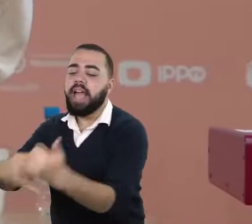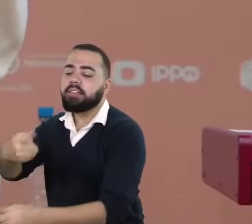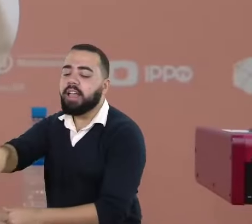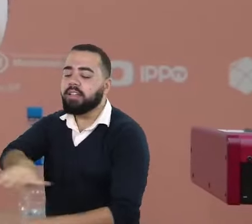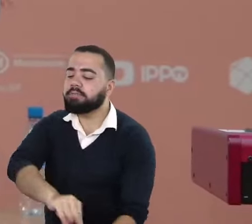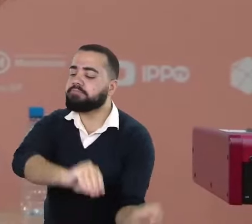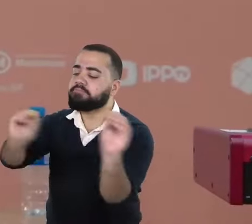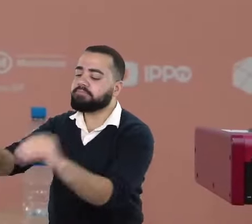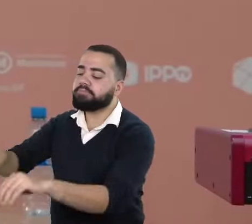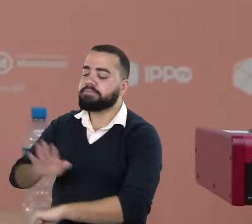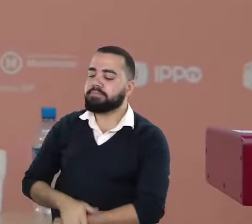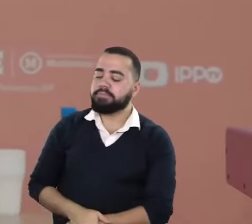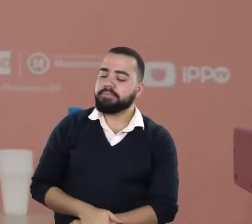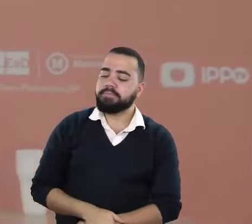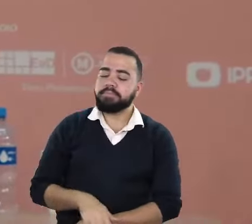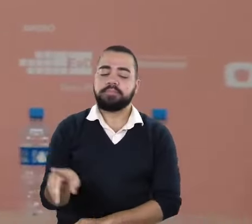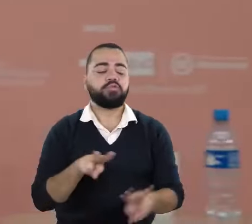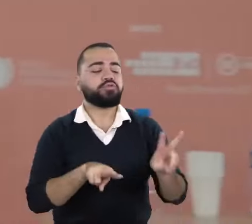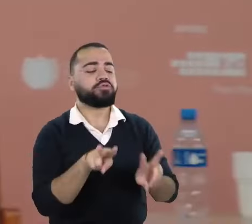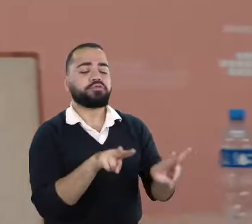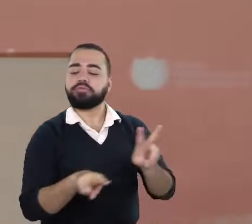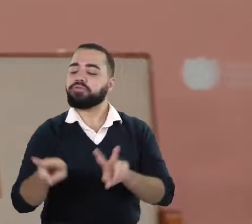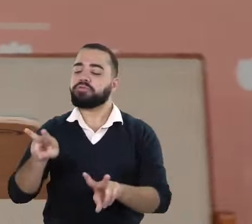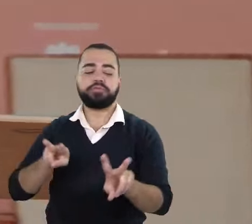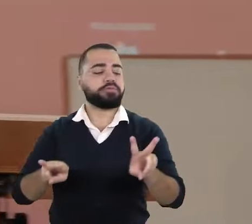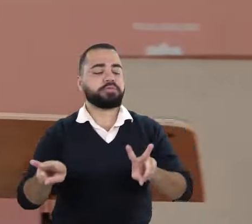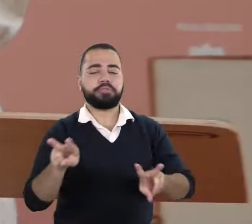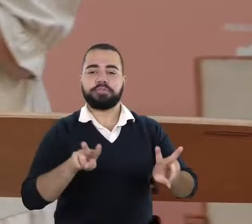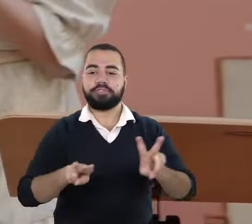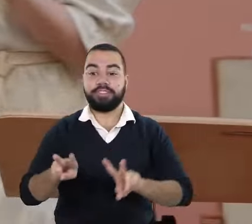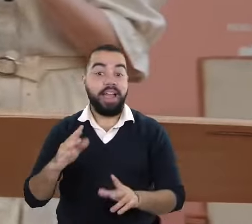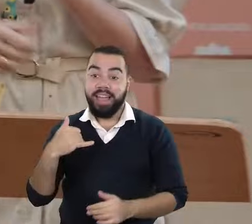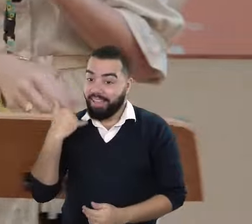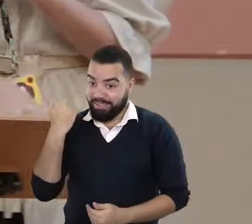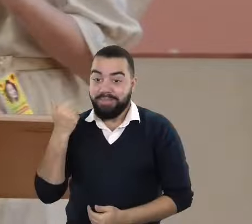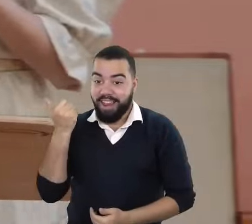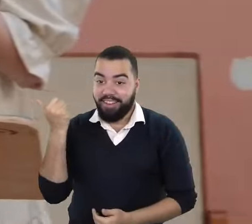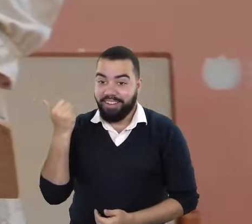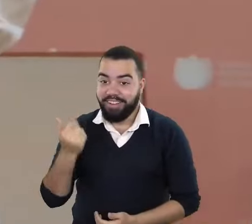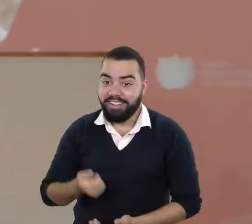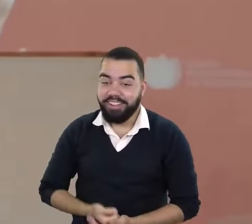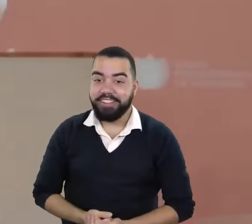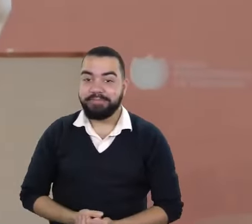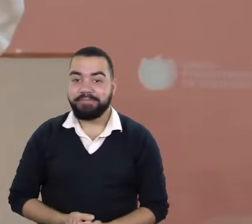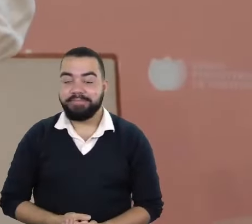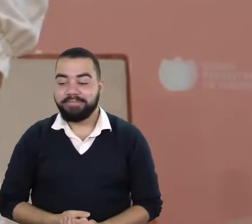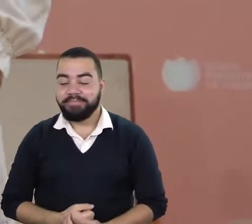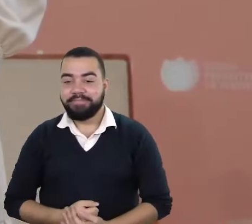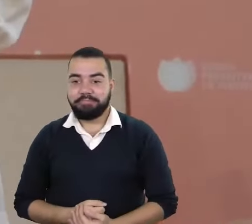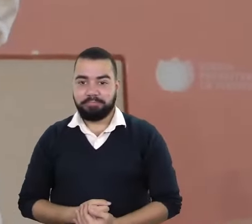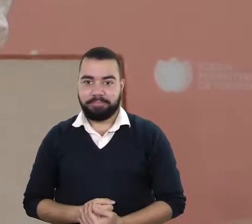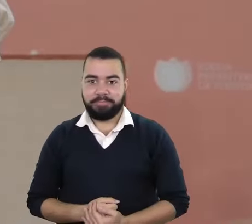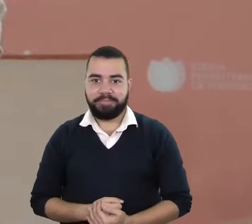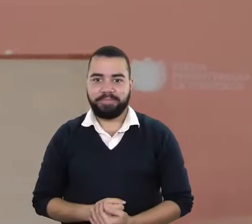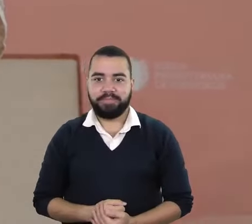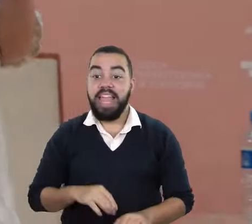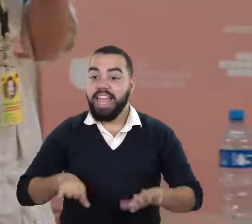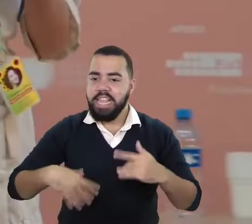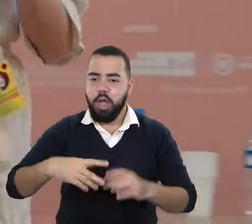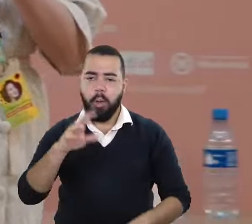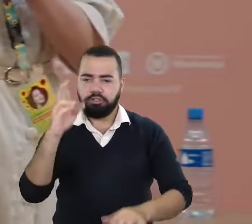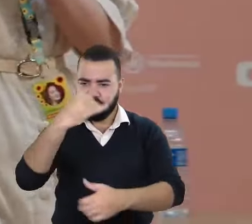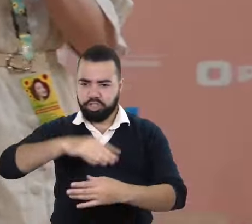sabe que você fez e foi legal. E assim que eu fui aprendendo a desenvolver com as outras crianças. E assim continua até hoje. Eu gosto de mandar na minha empresa. Você vai